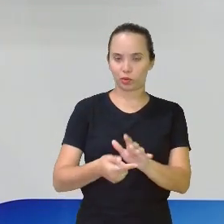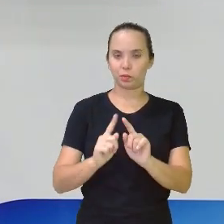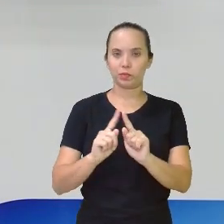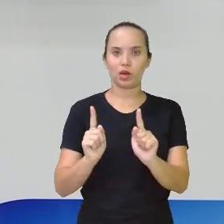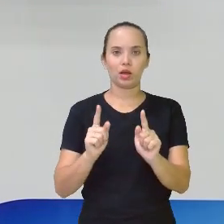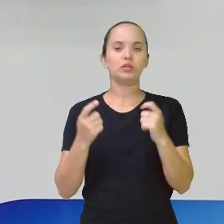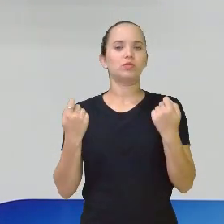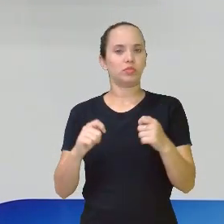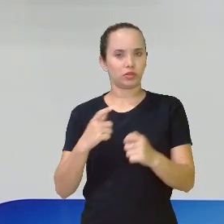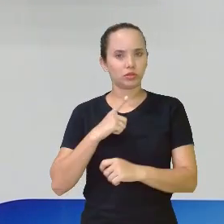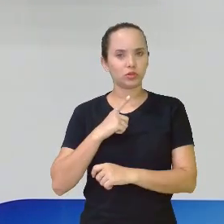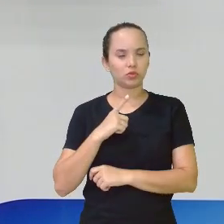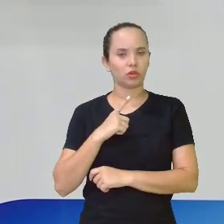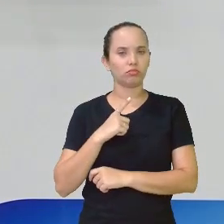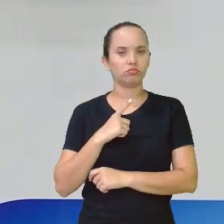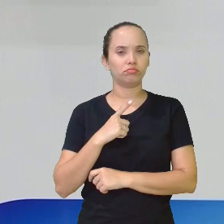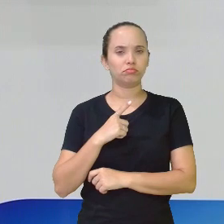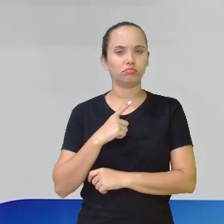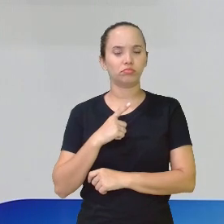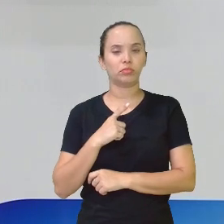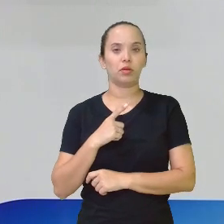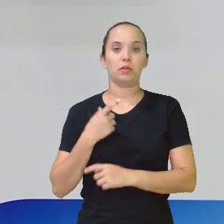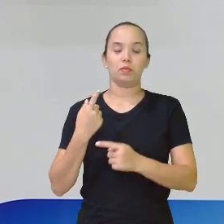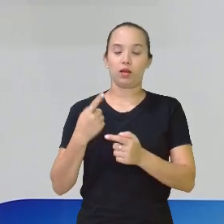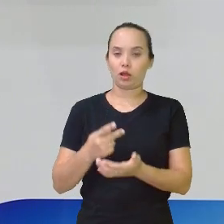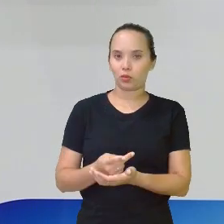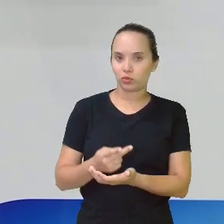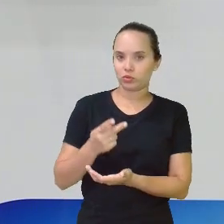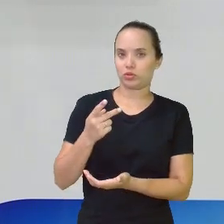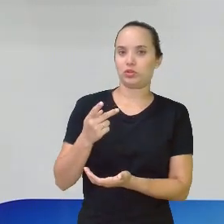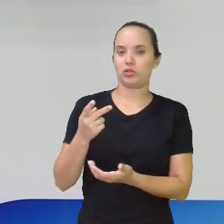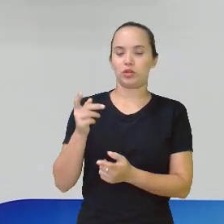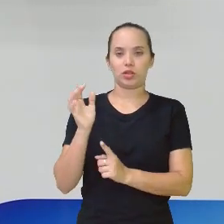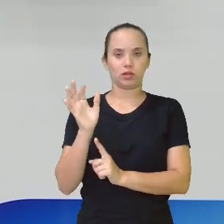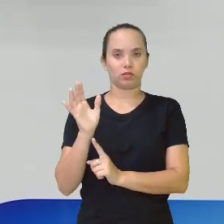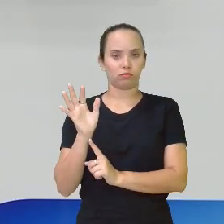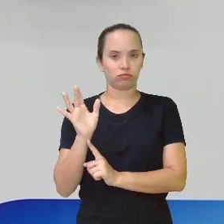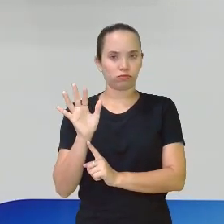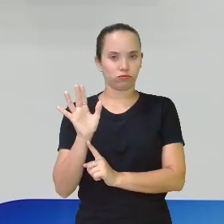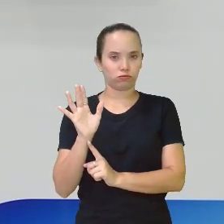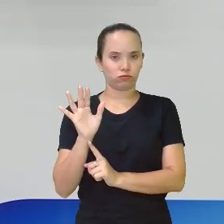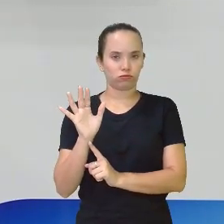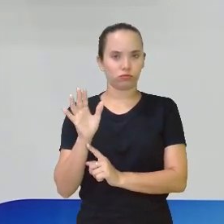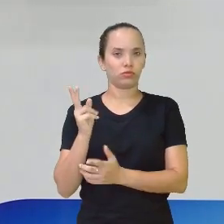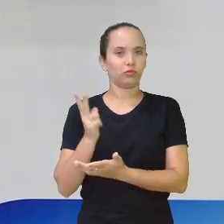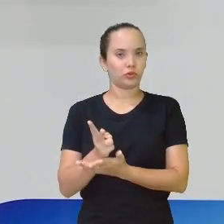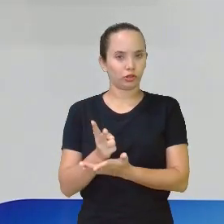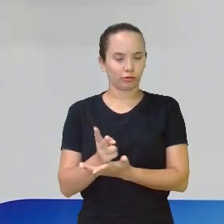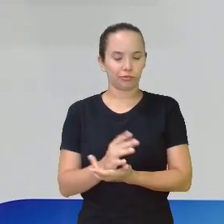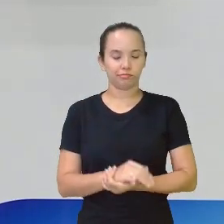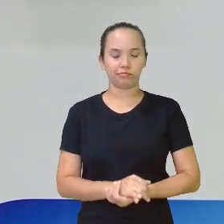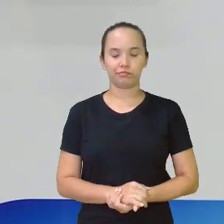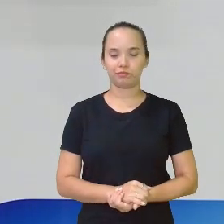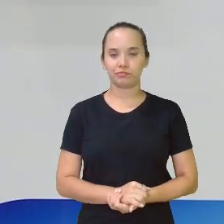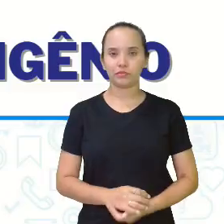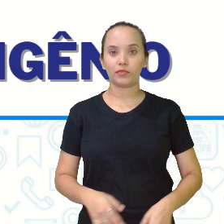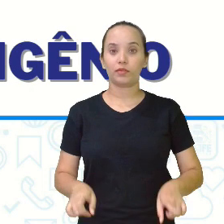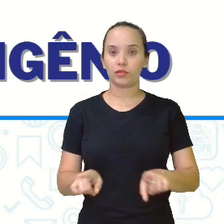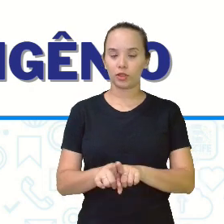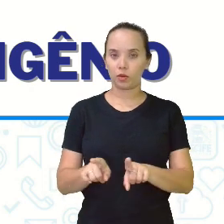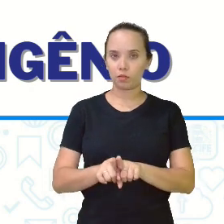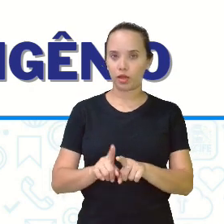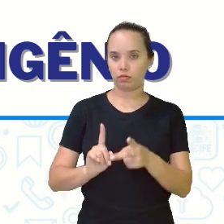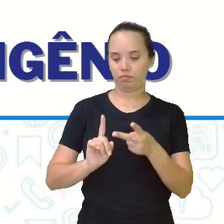ter um combustível para que essa chama, para que essa combustão aconteça. Além do combustível,